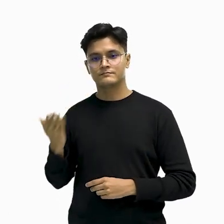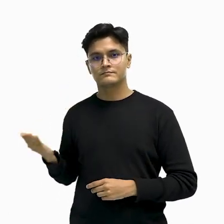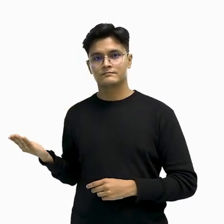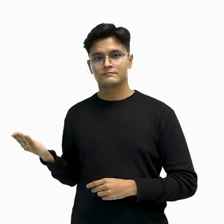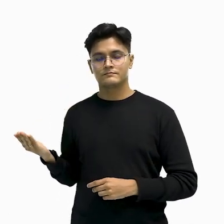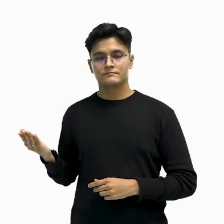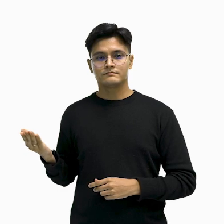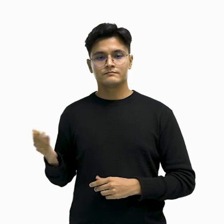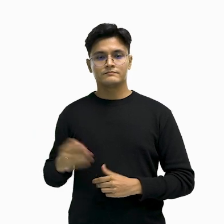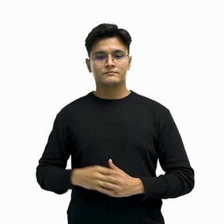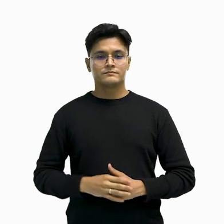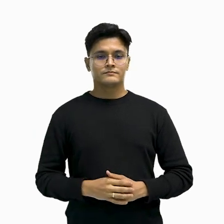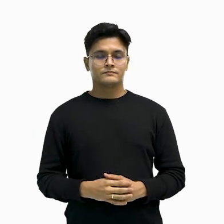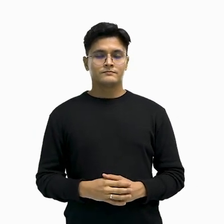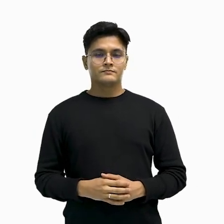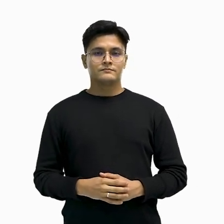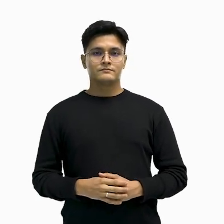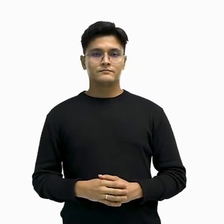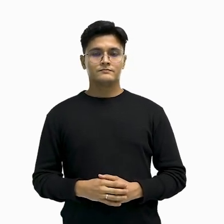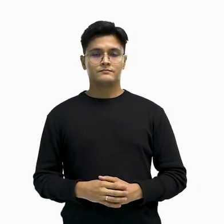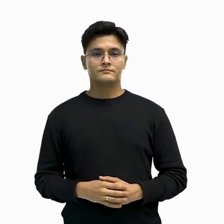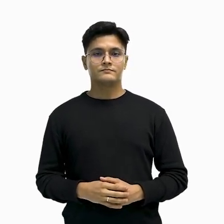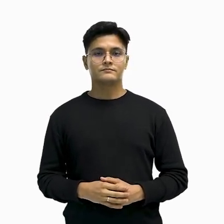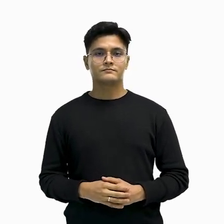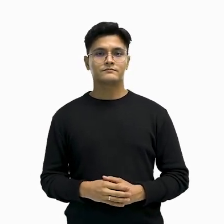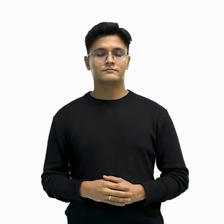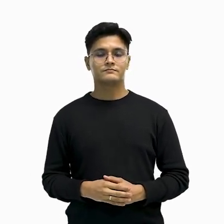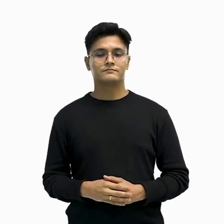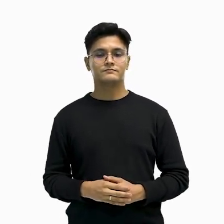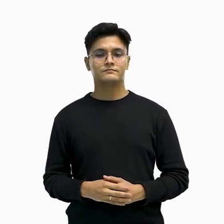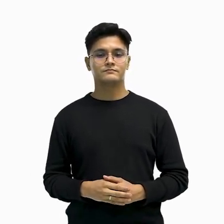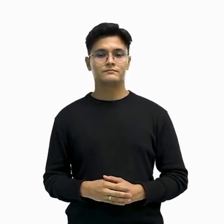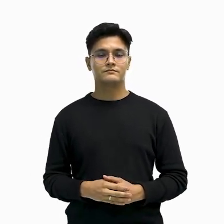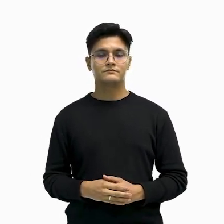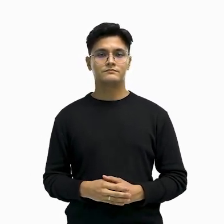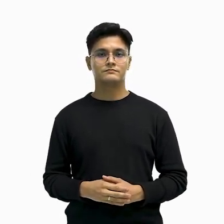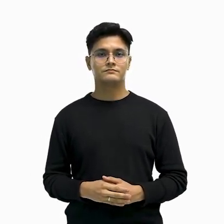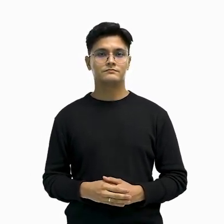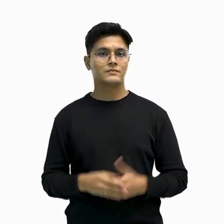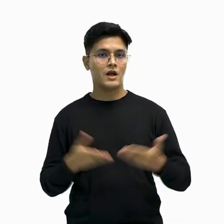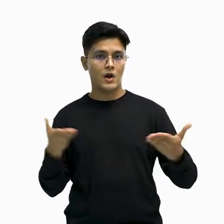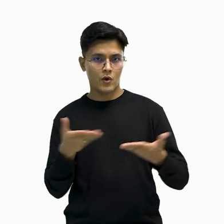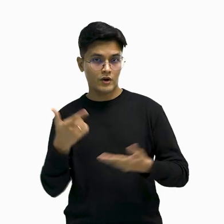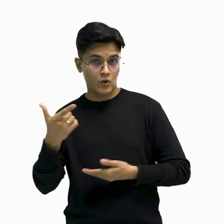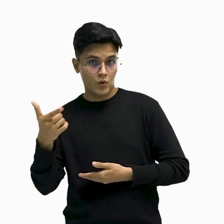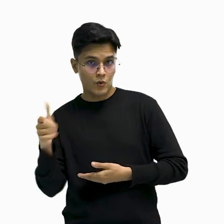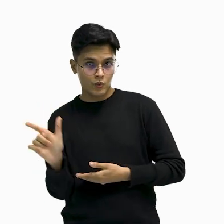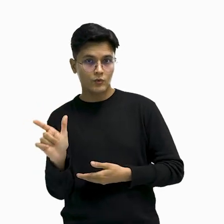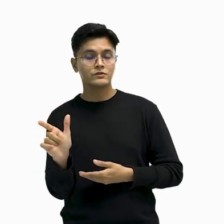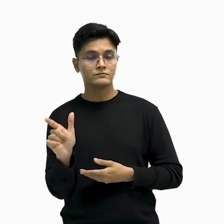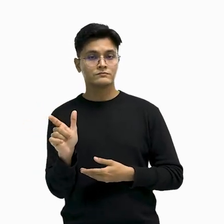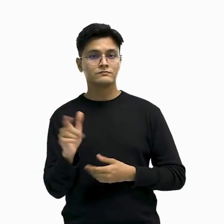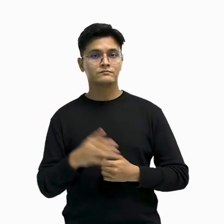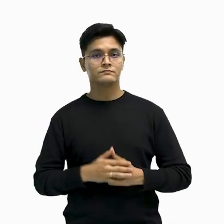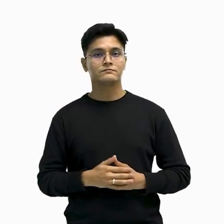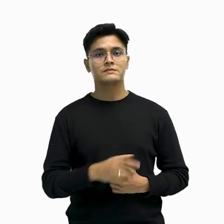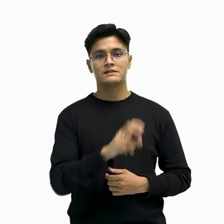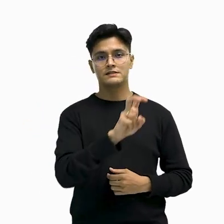Resultado aqui 3x. Bacana? Agora eu vou somar os outros termos semelhantes, que é o